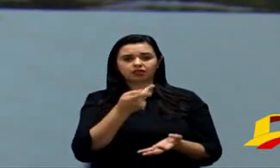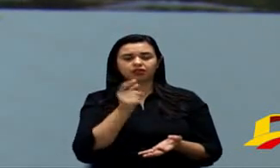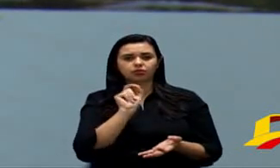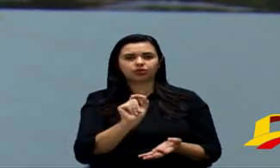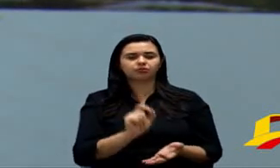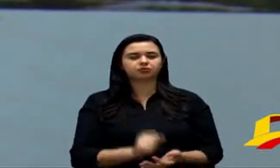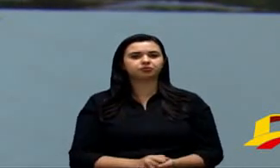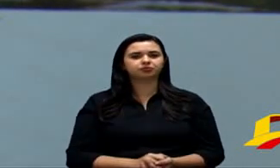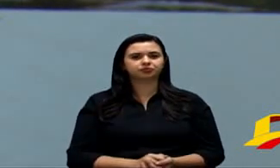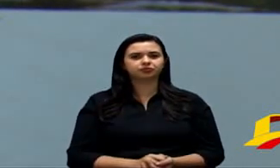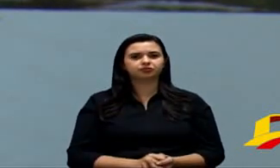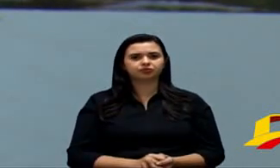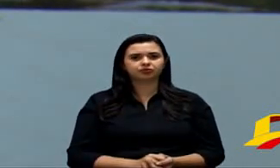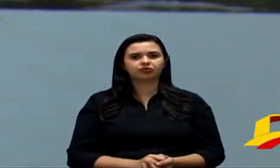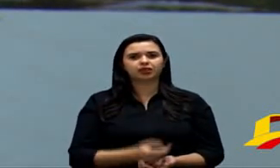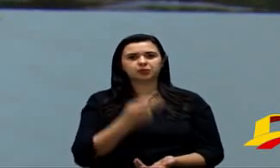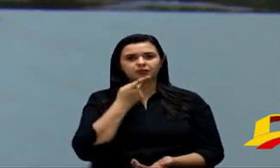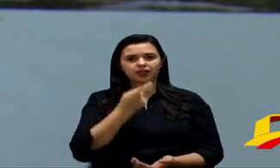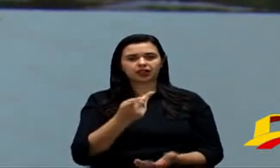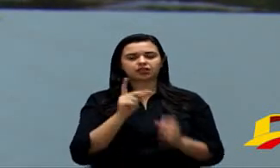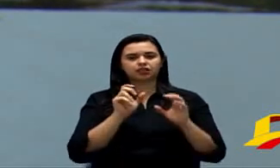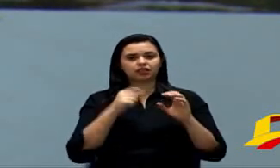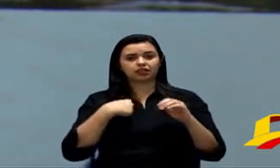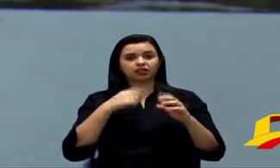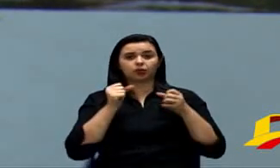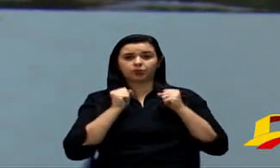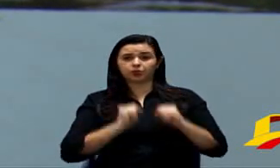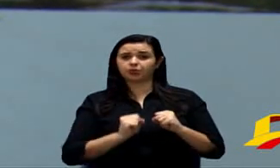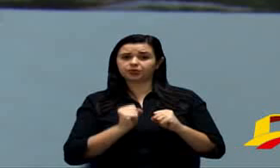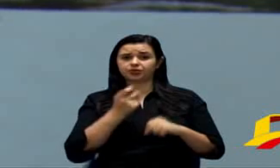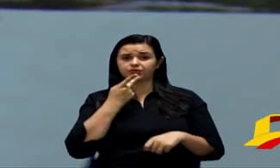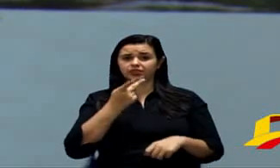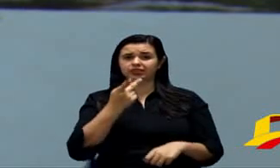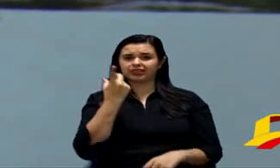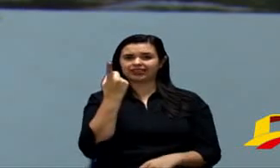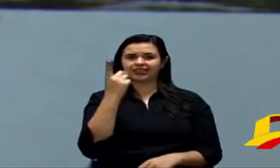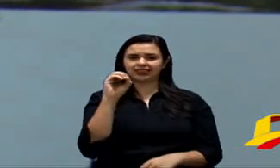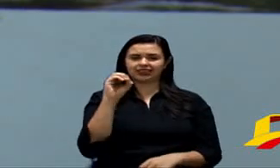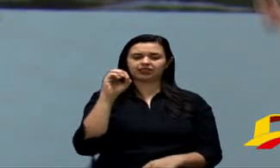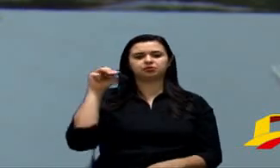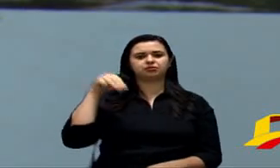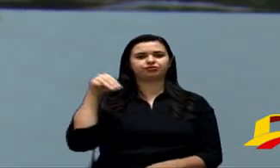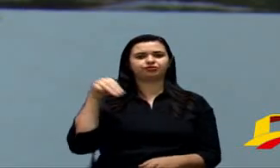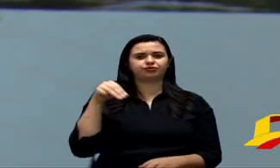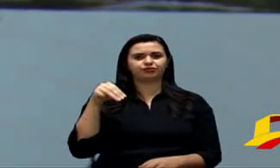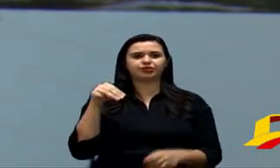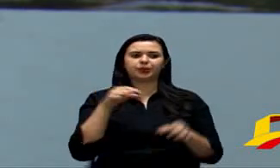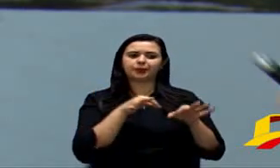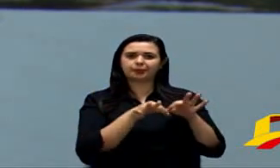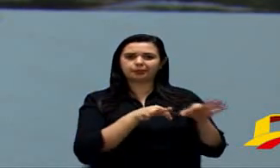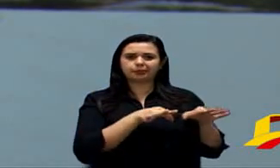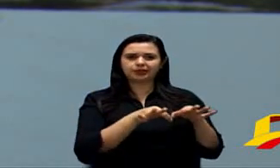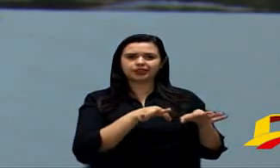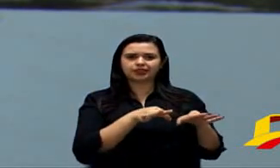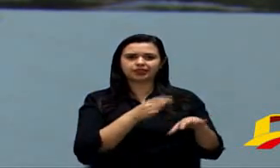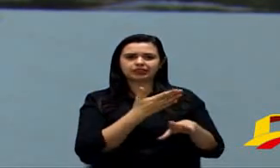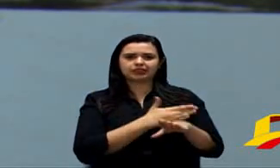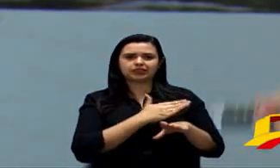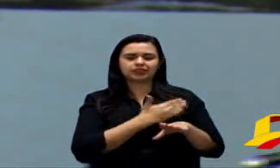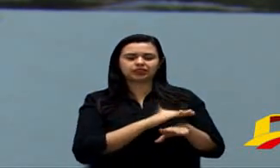Dini, que eu podia falar 10 minutos. Eu me preparei, realmente. Vou pular um monte de